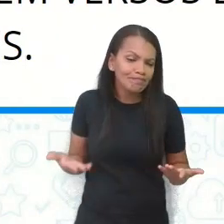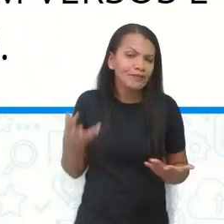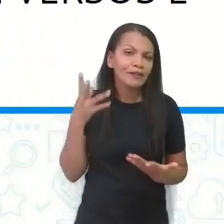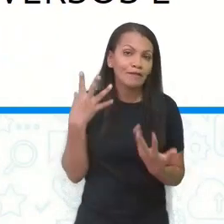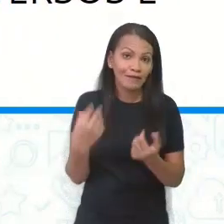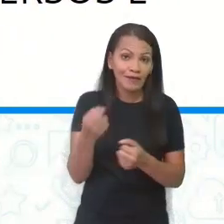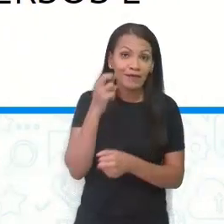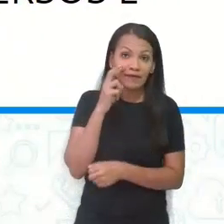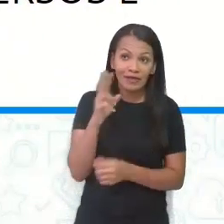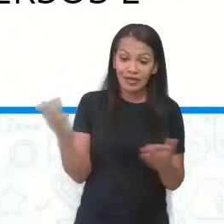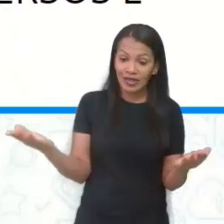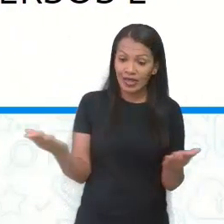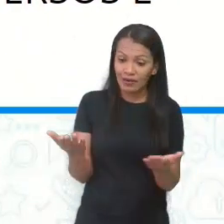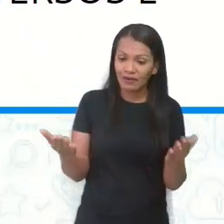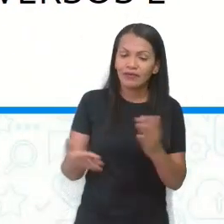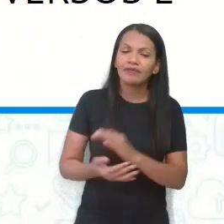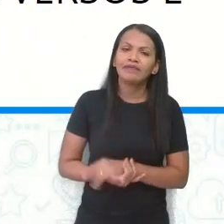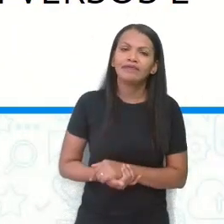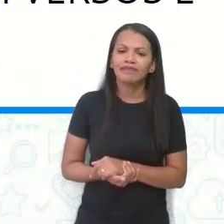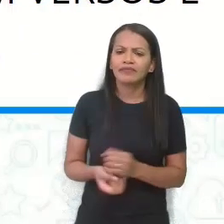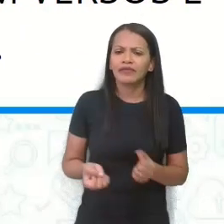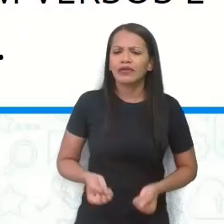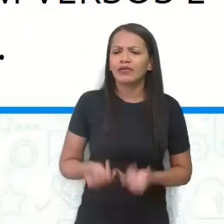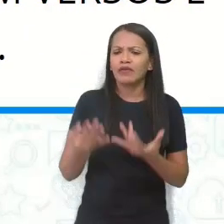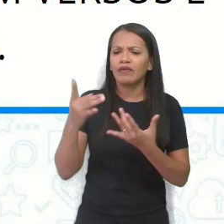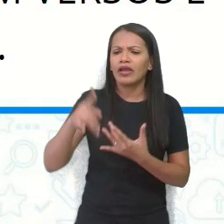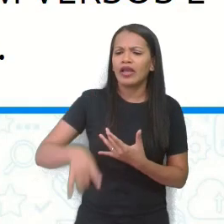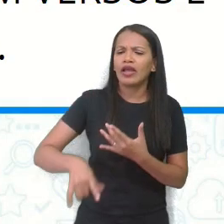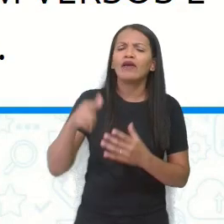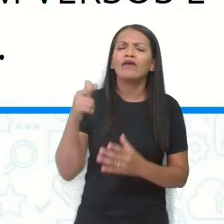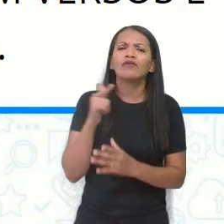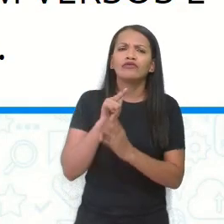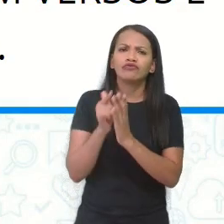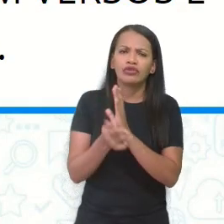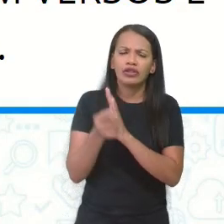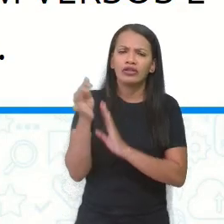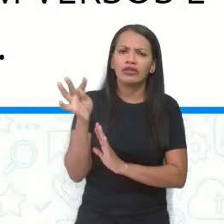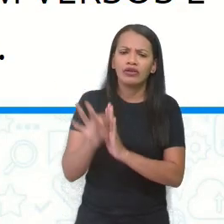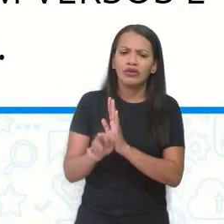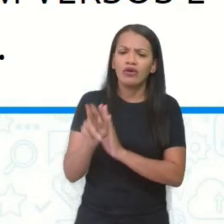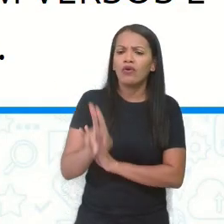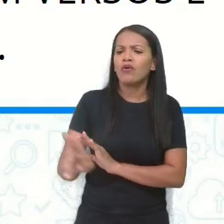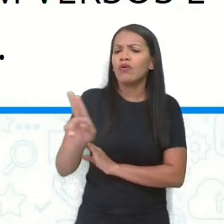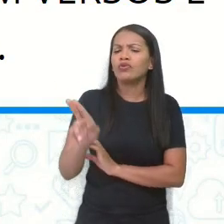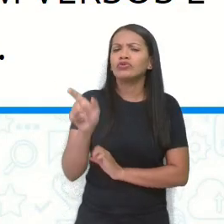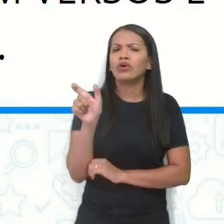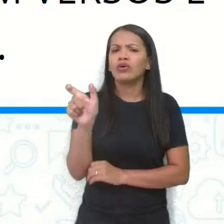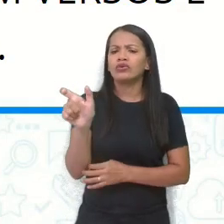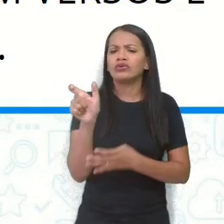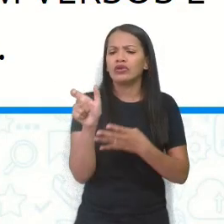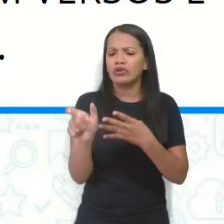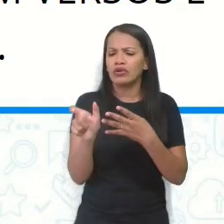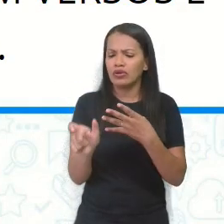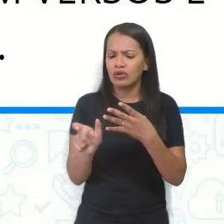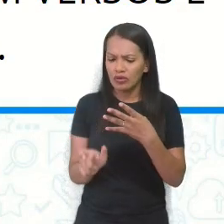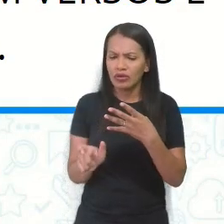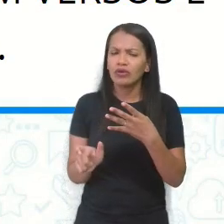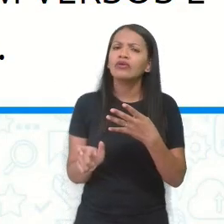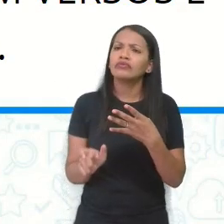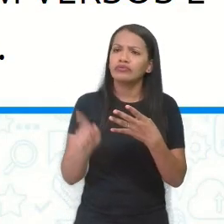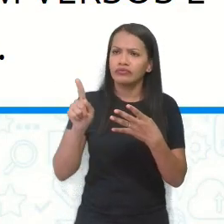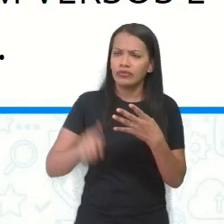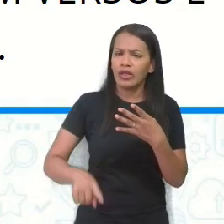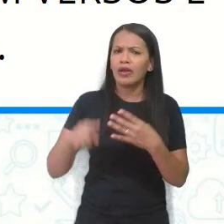verificar agora. O poema é um gênero textual que utiliza as palavras como